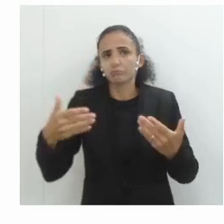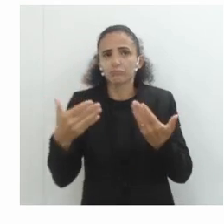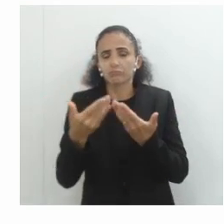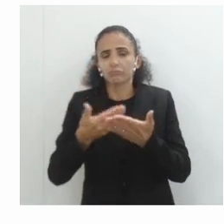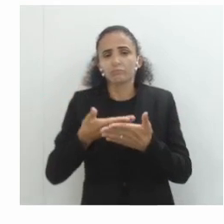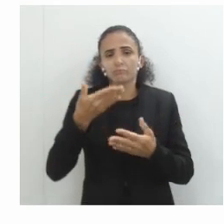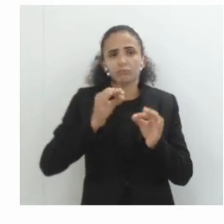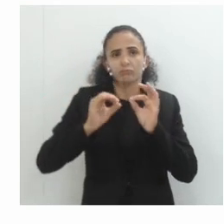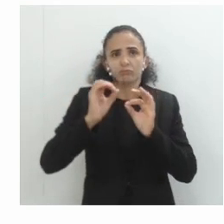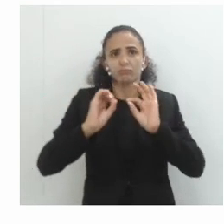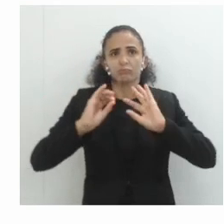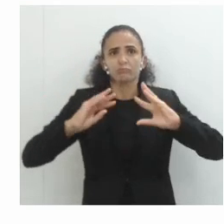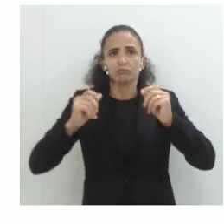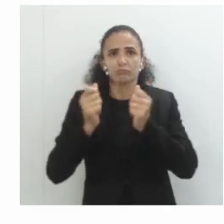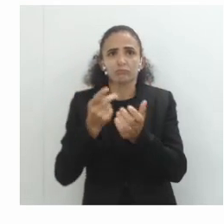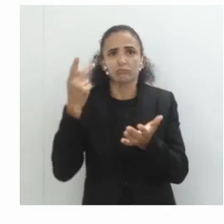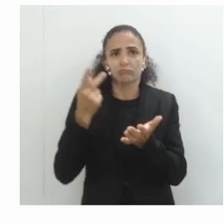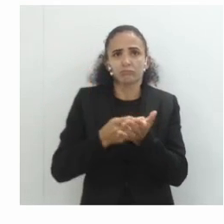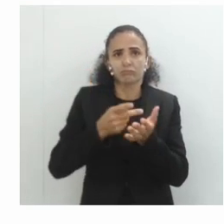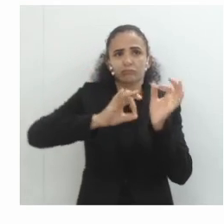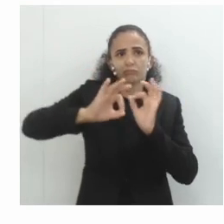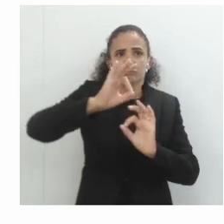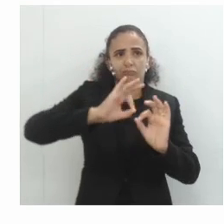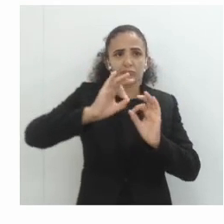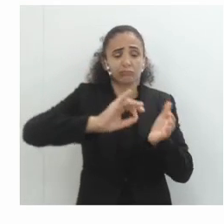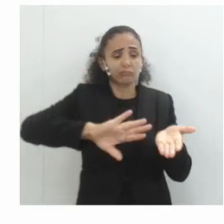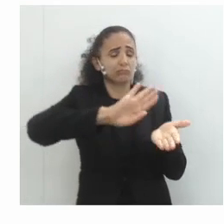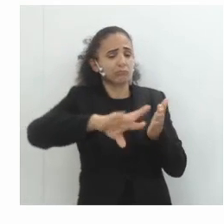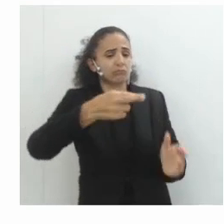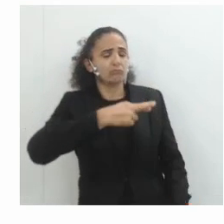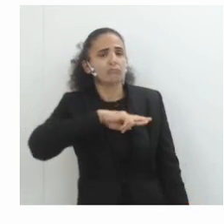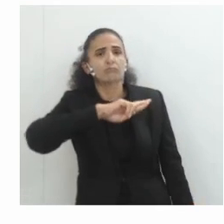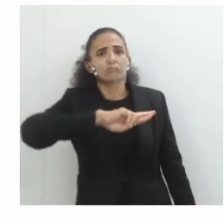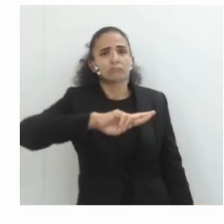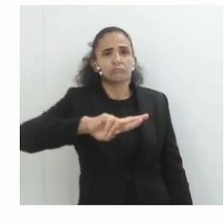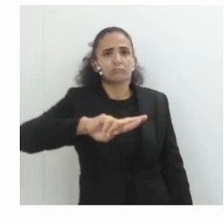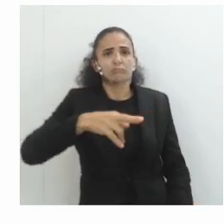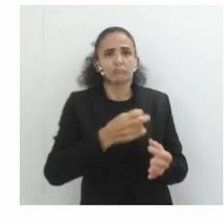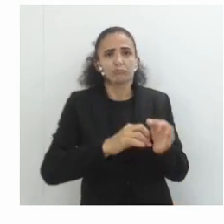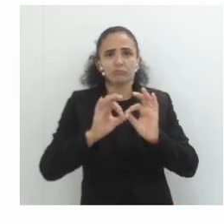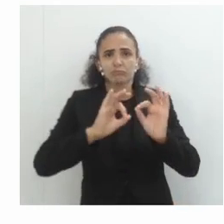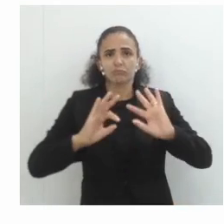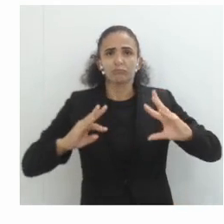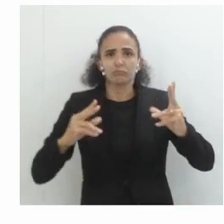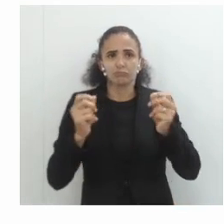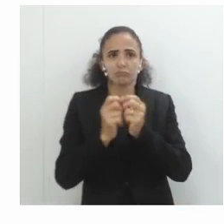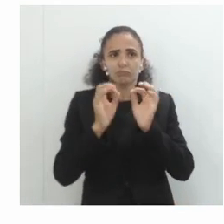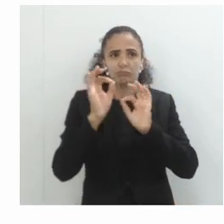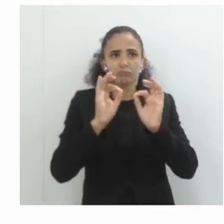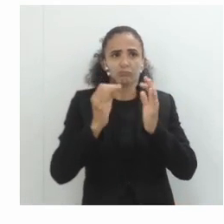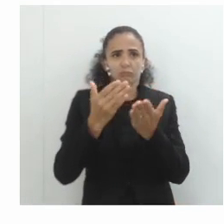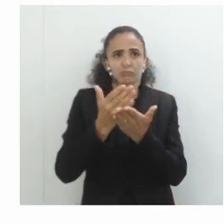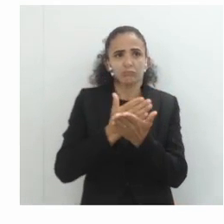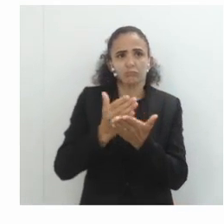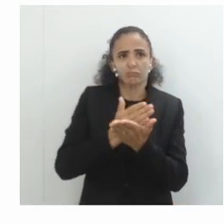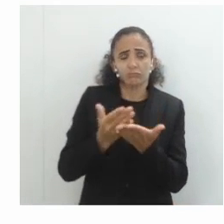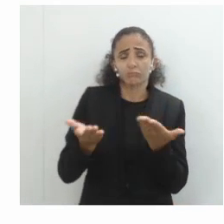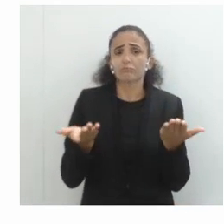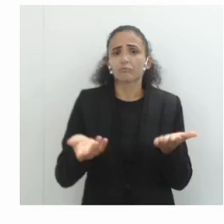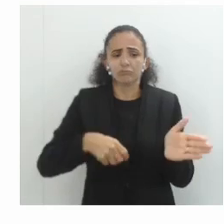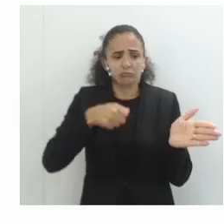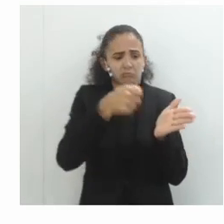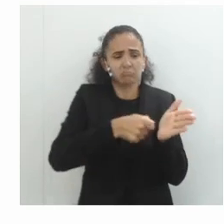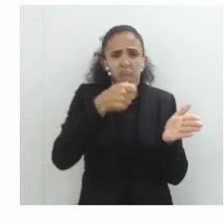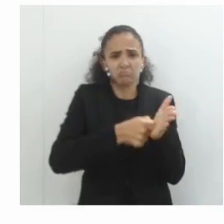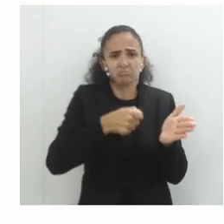hindu e tenta varrer, tenta expulsar essa minoria muçulmana à força.